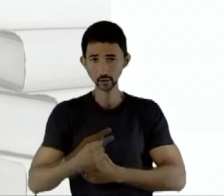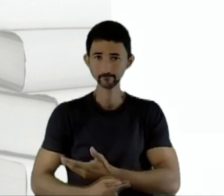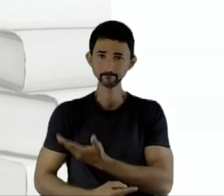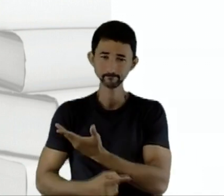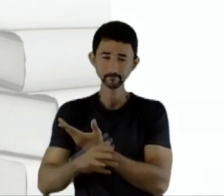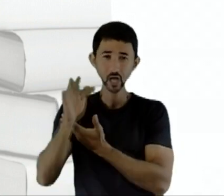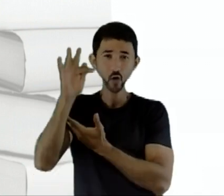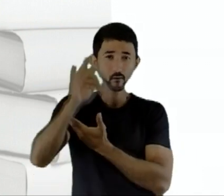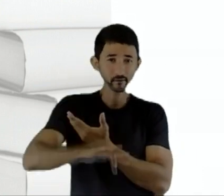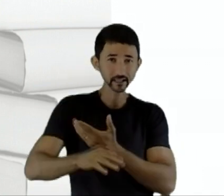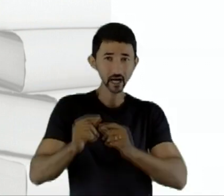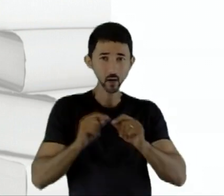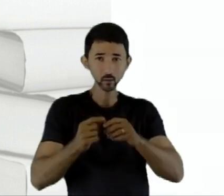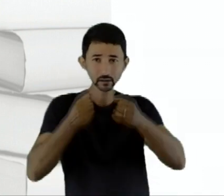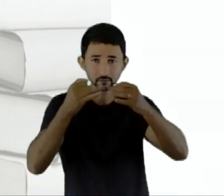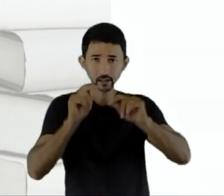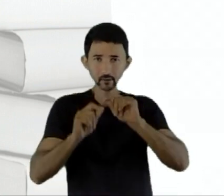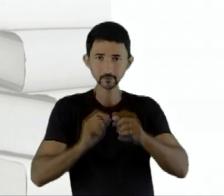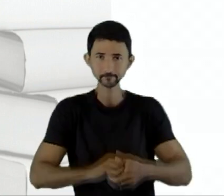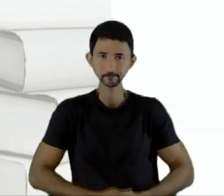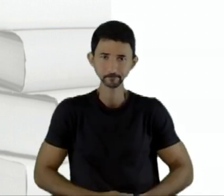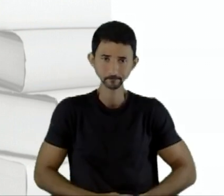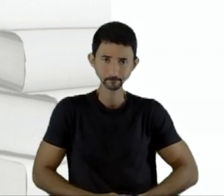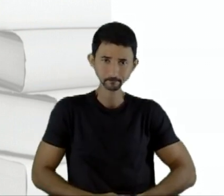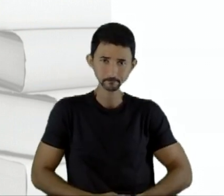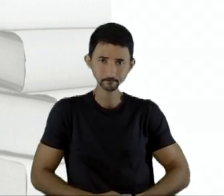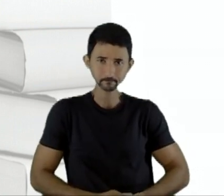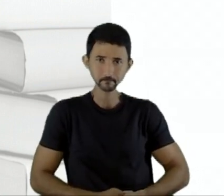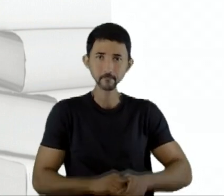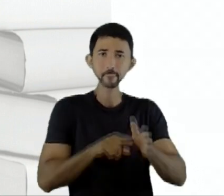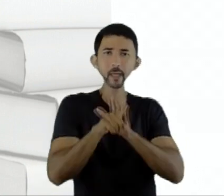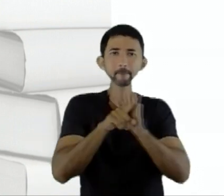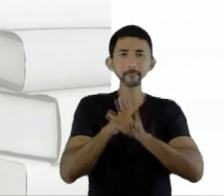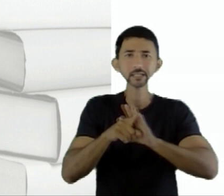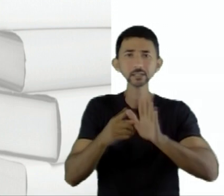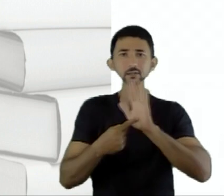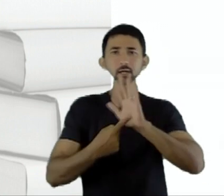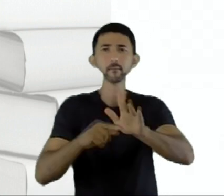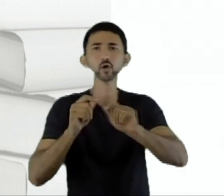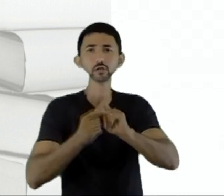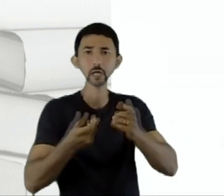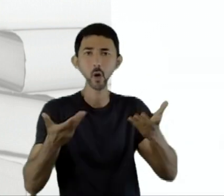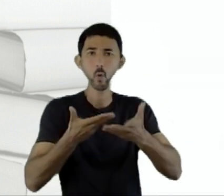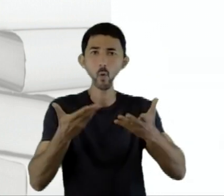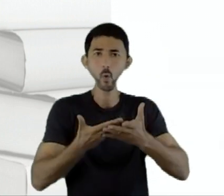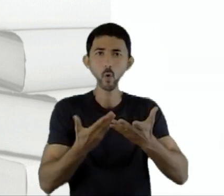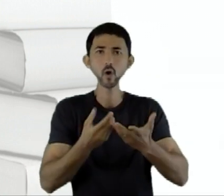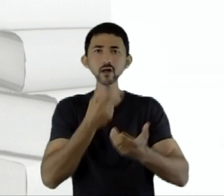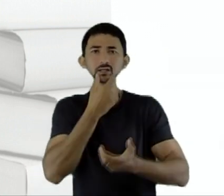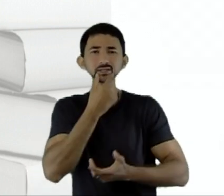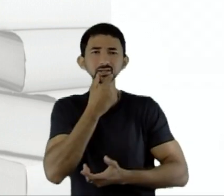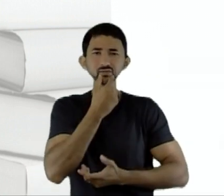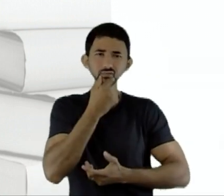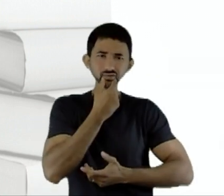no finalzinho que diz assim, ó: dados revelam que atualmente nos Estados Unidos, mais